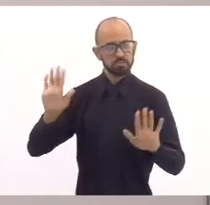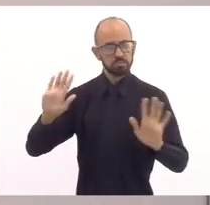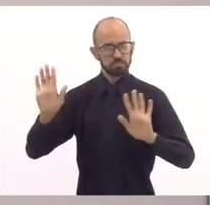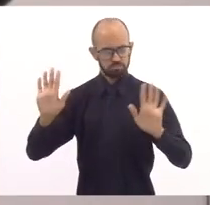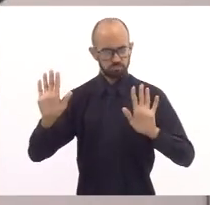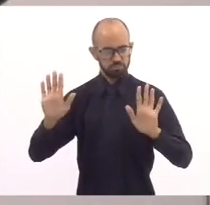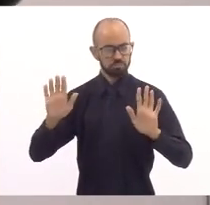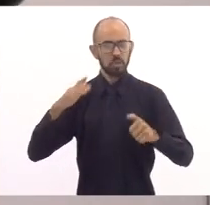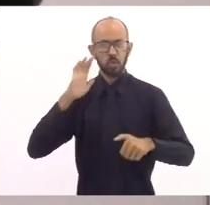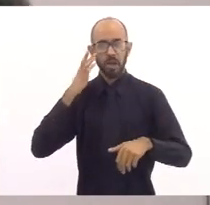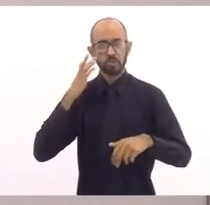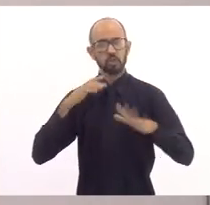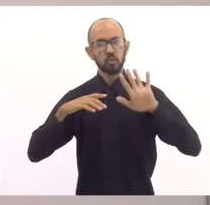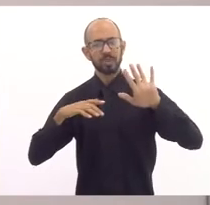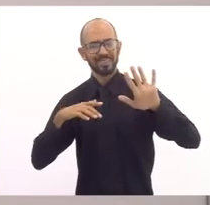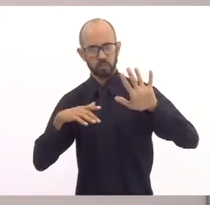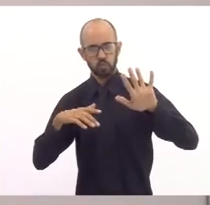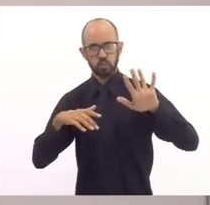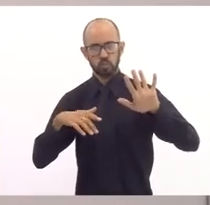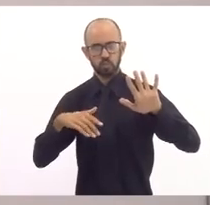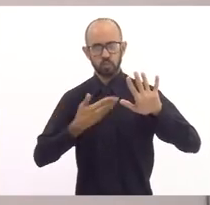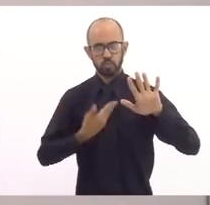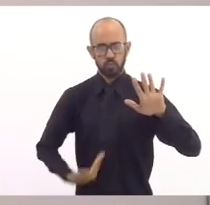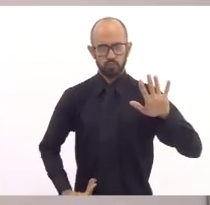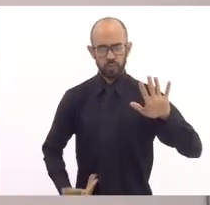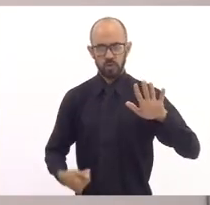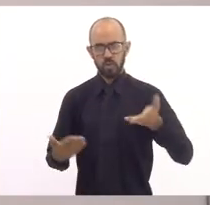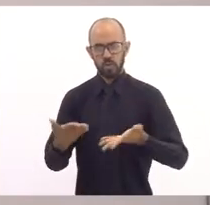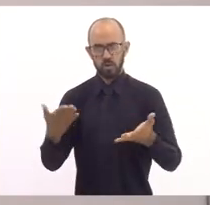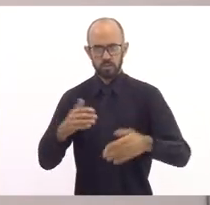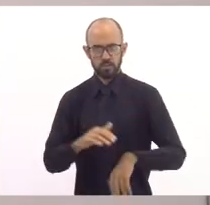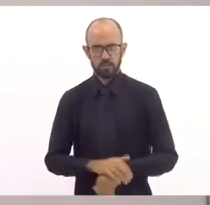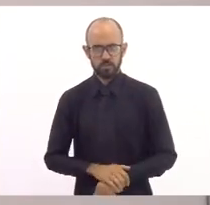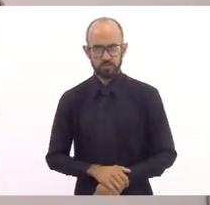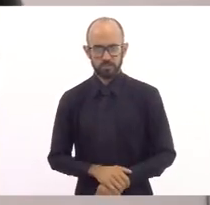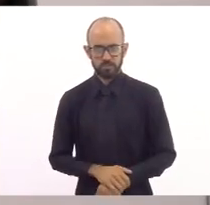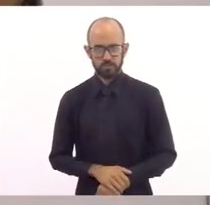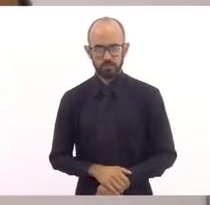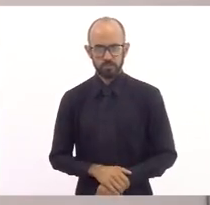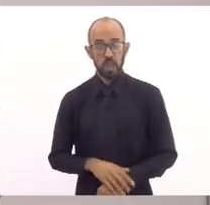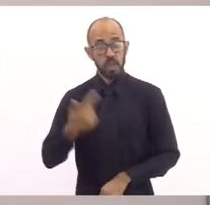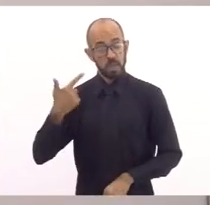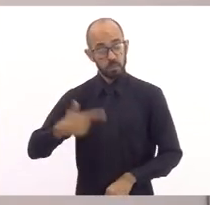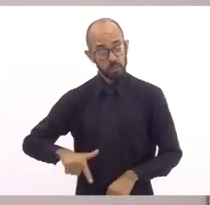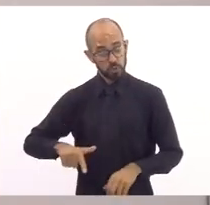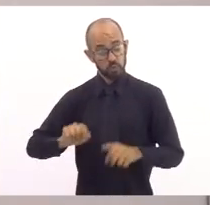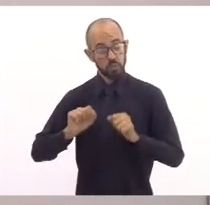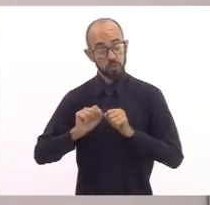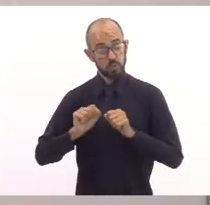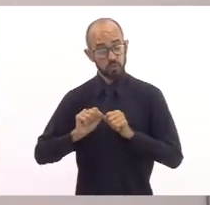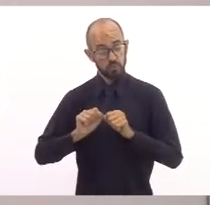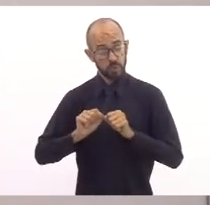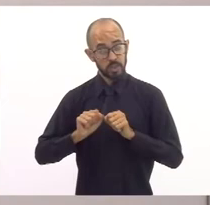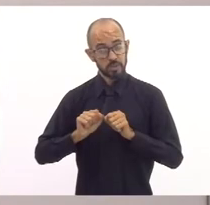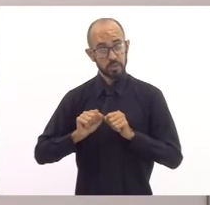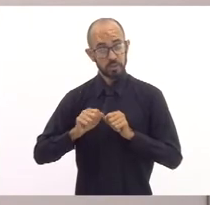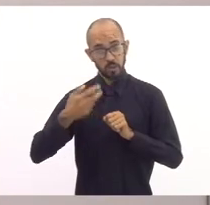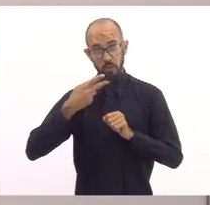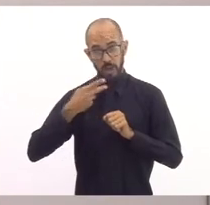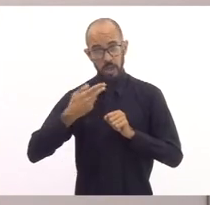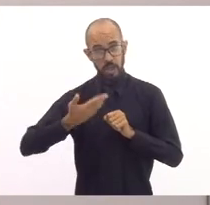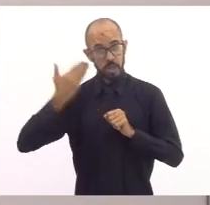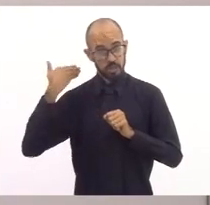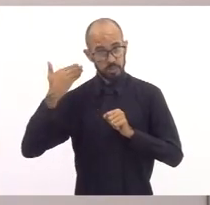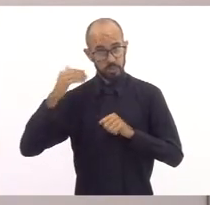Teve um interino, acho que é o quinto. Teve um interino de um mês. E repetindo o que eu já disse na sessão anterior, alguns